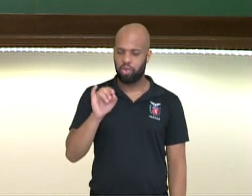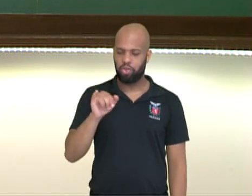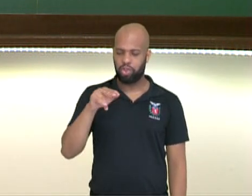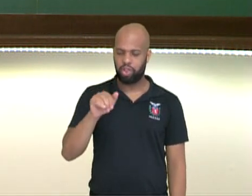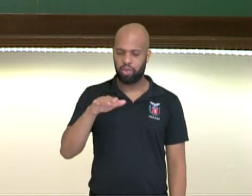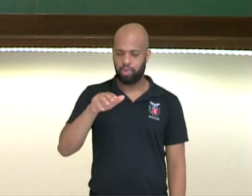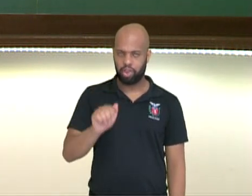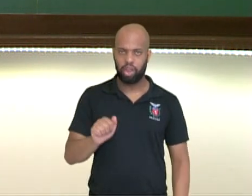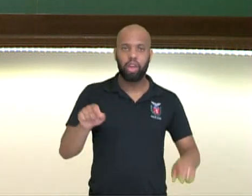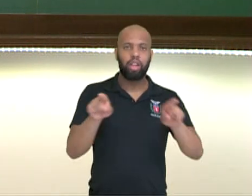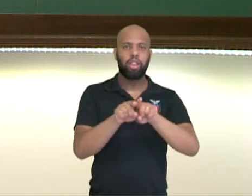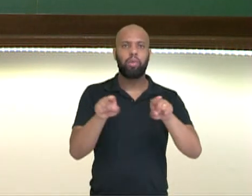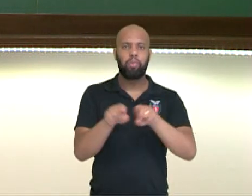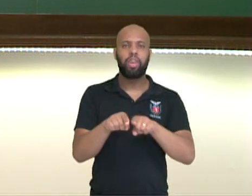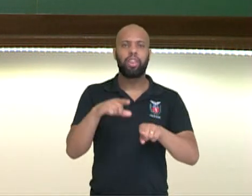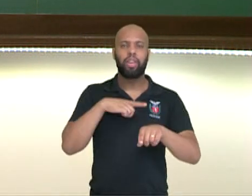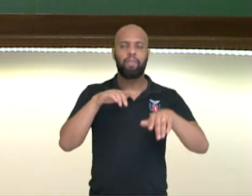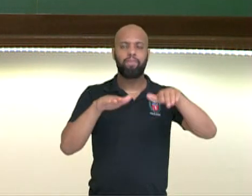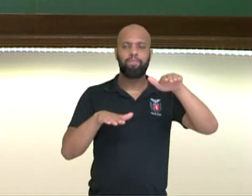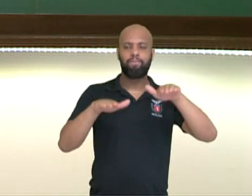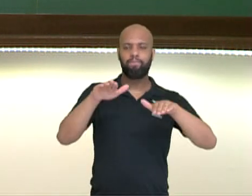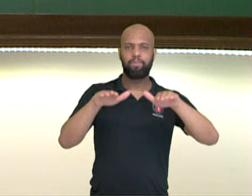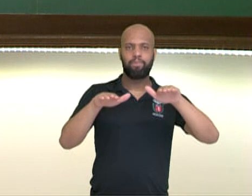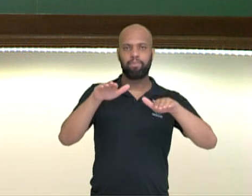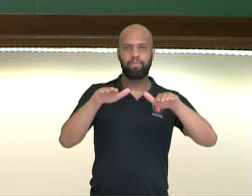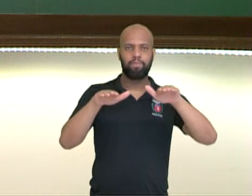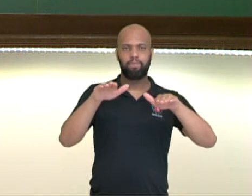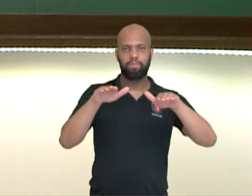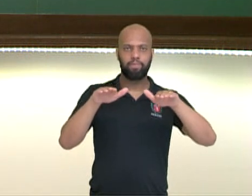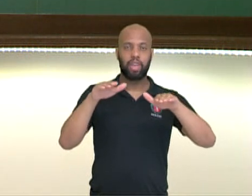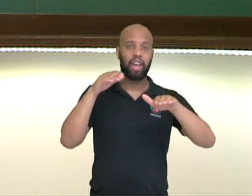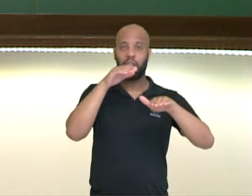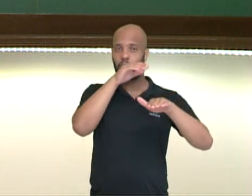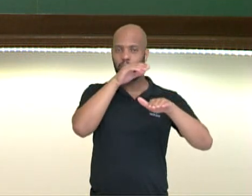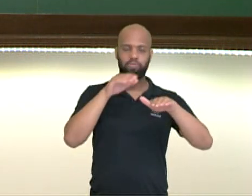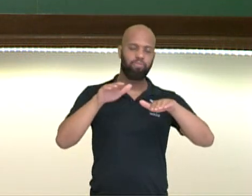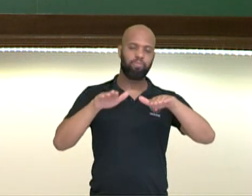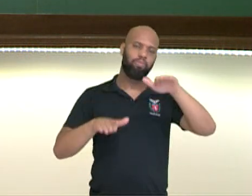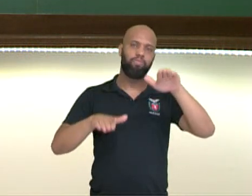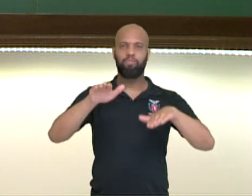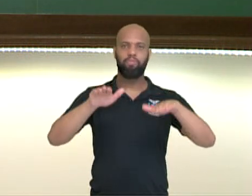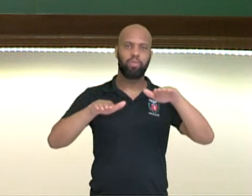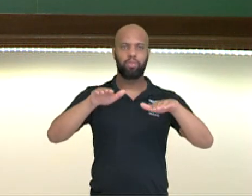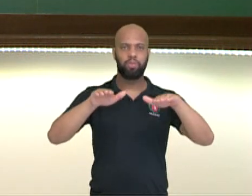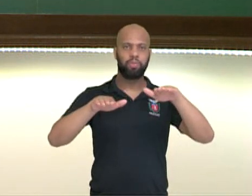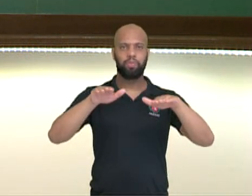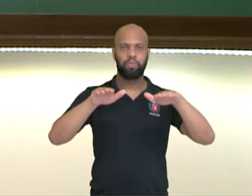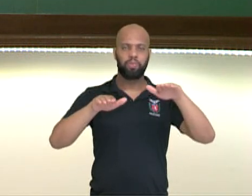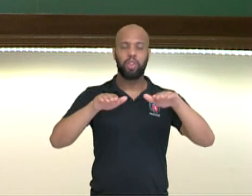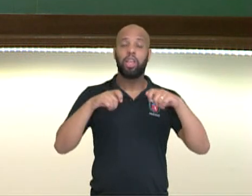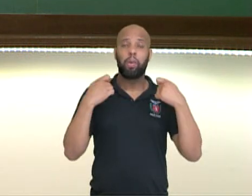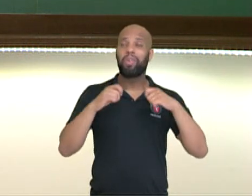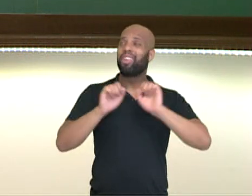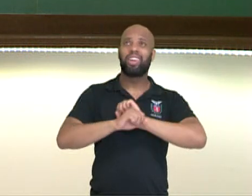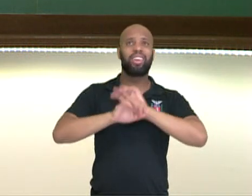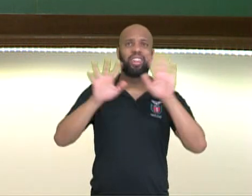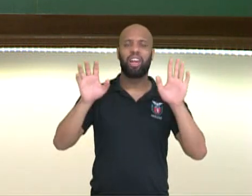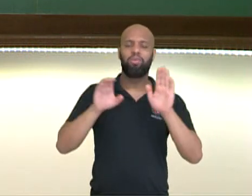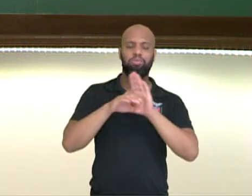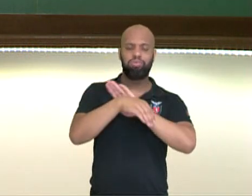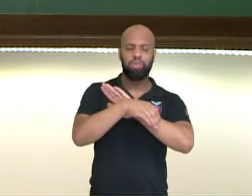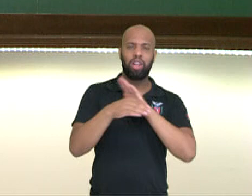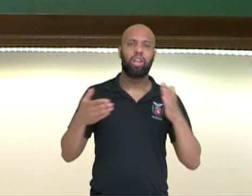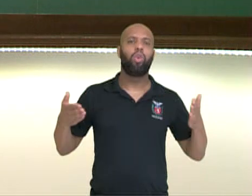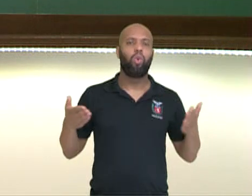significado de equilíbrio térmico, tá? Então, a ideia de equilíbrio térmico tem que ficar clara para você até